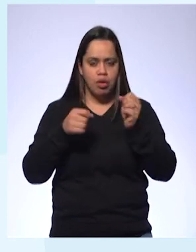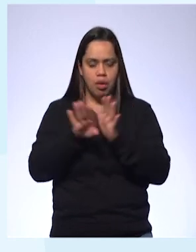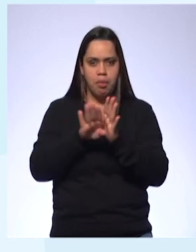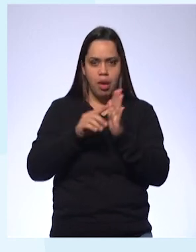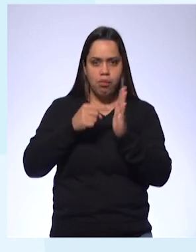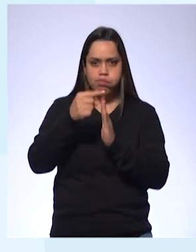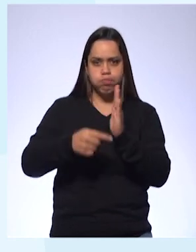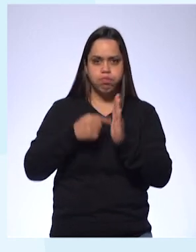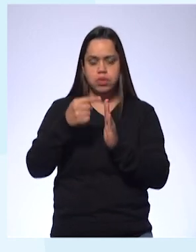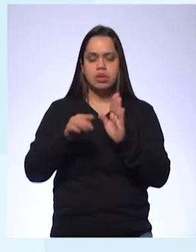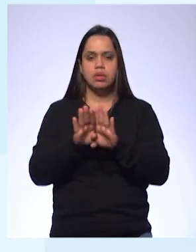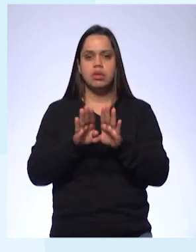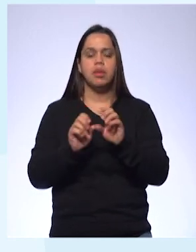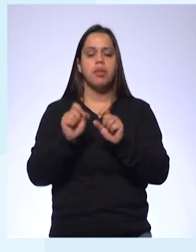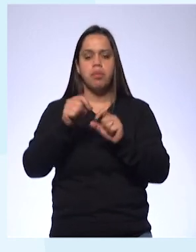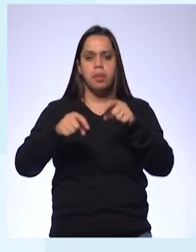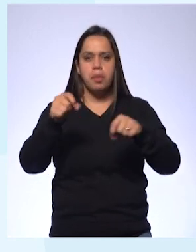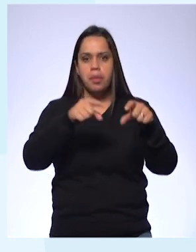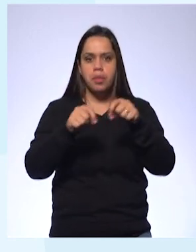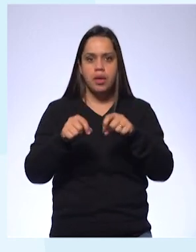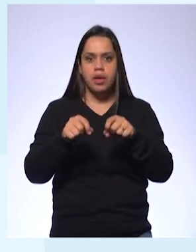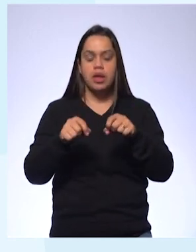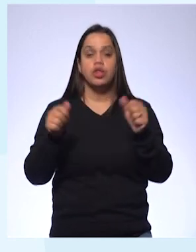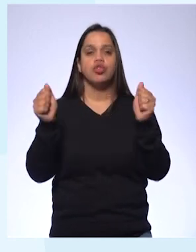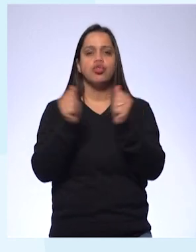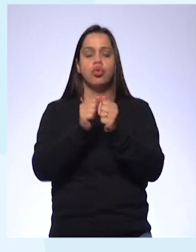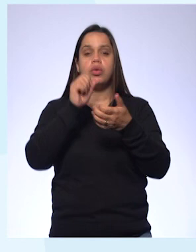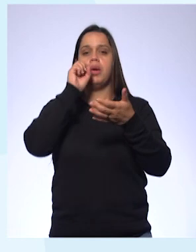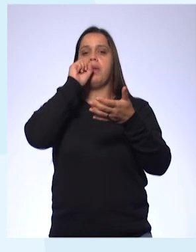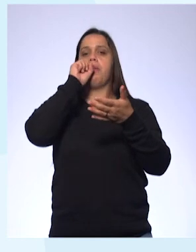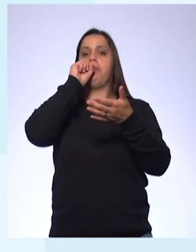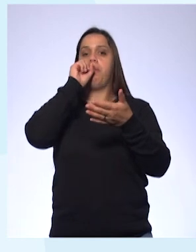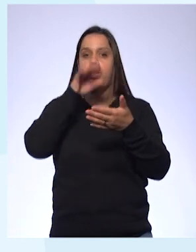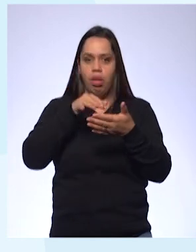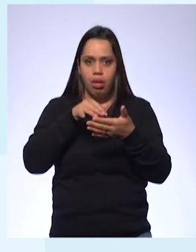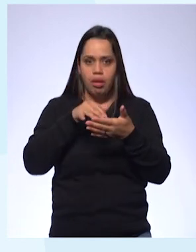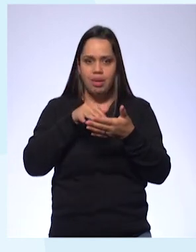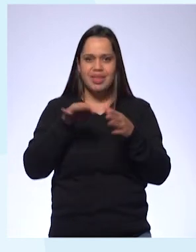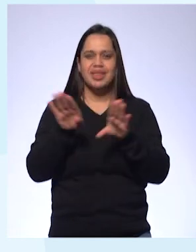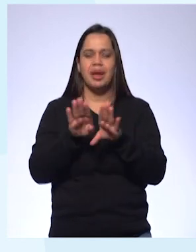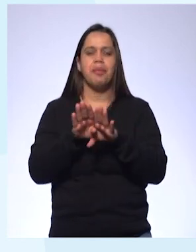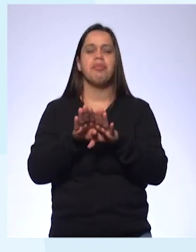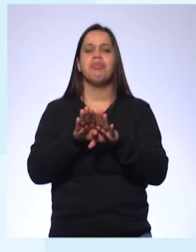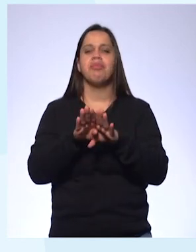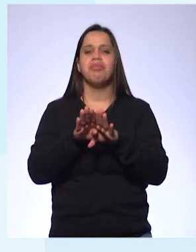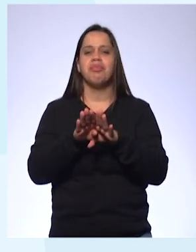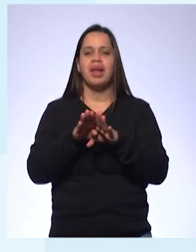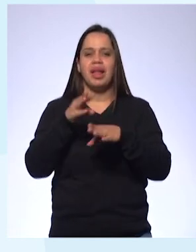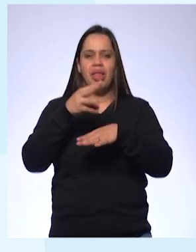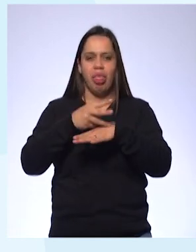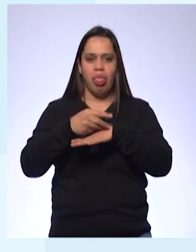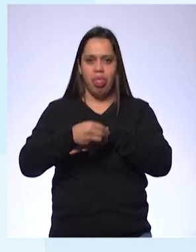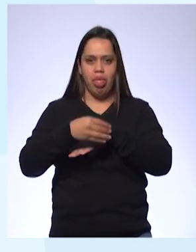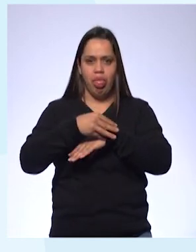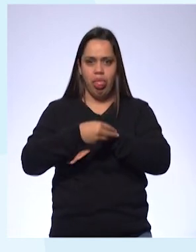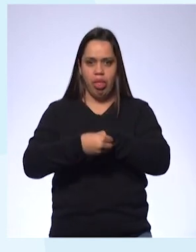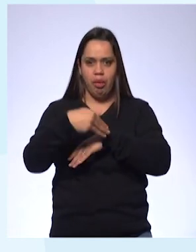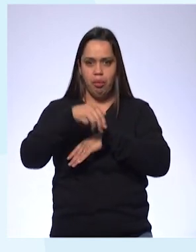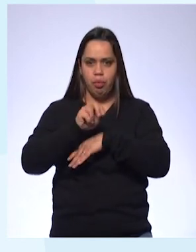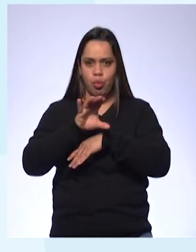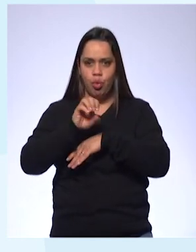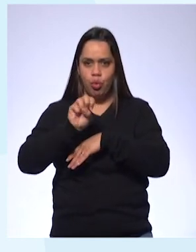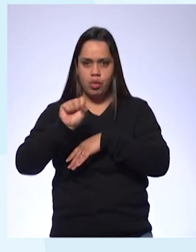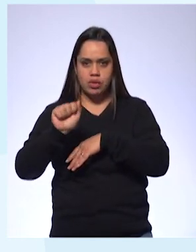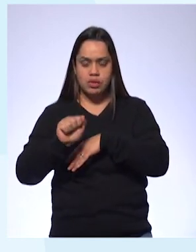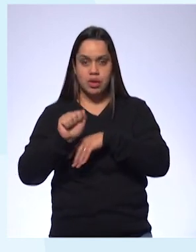vir ainda, junto com o espirro, é claro, restos de pele, de mucosa, enfim, e o pior